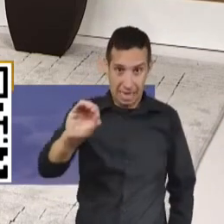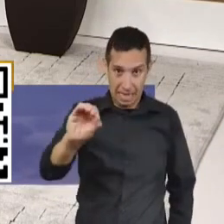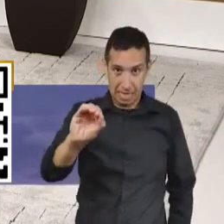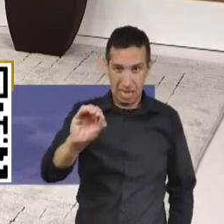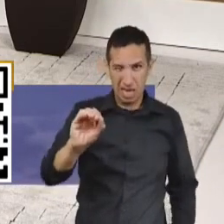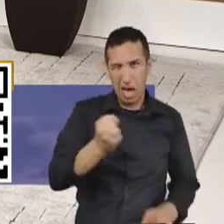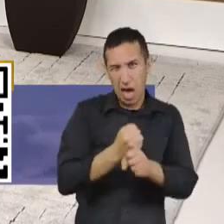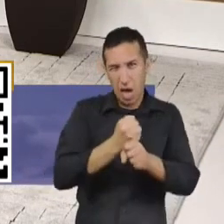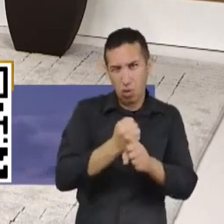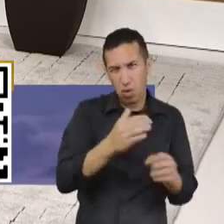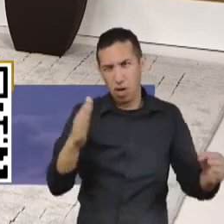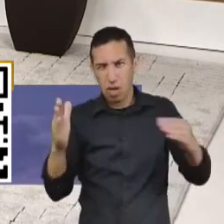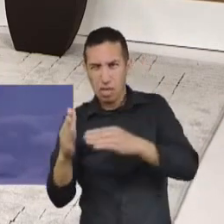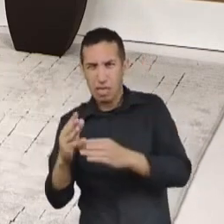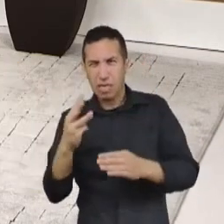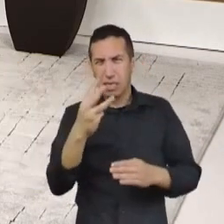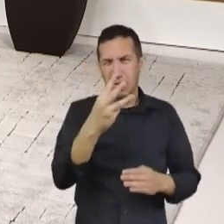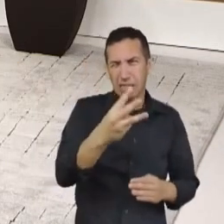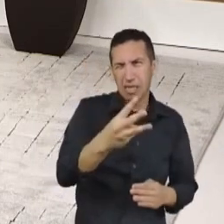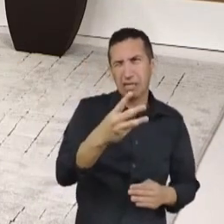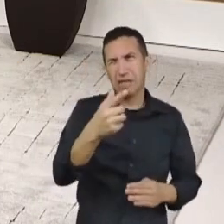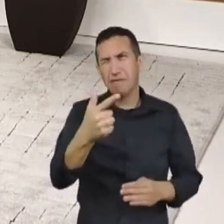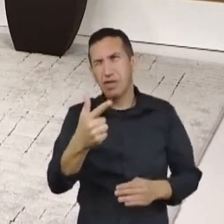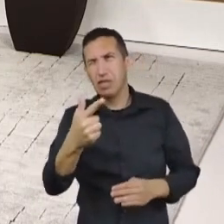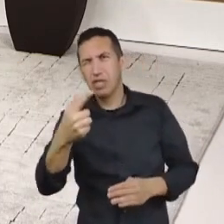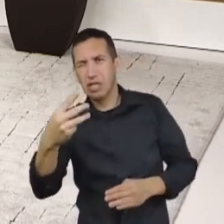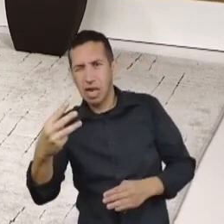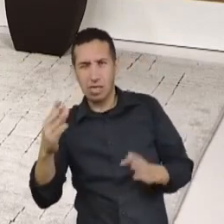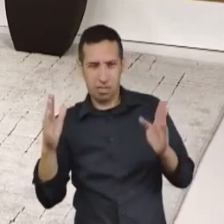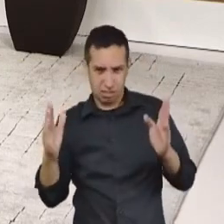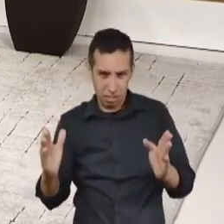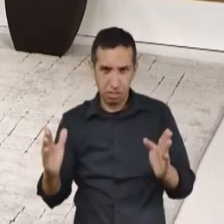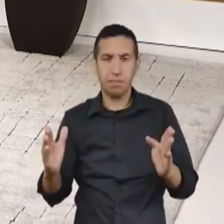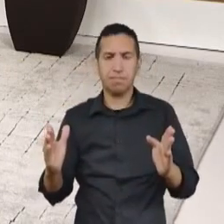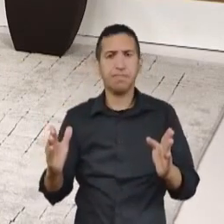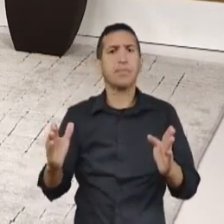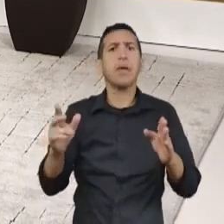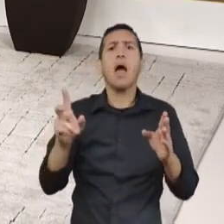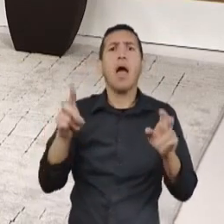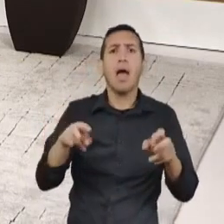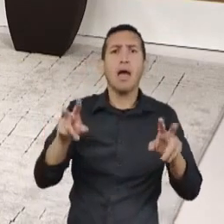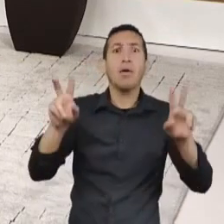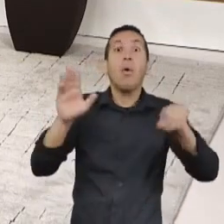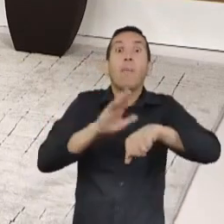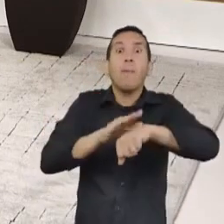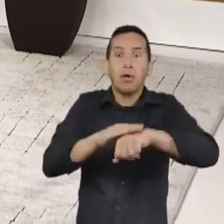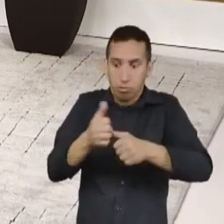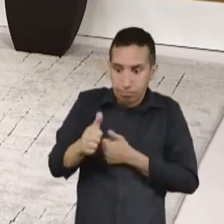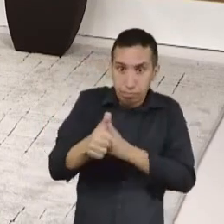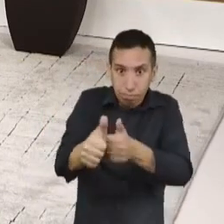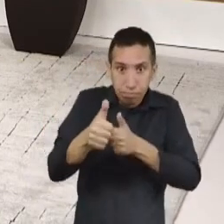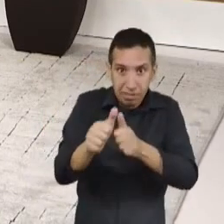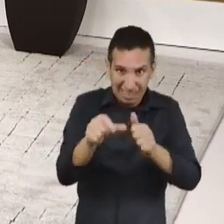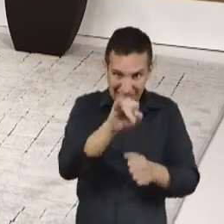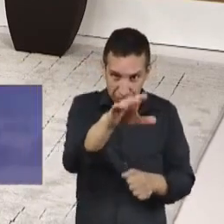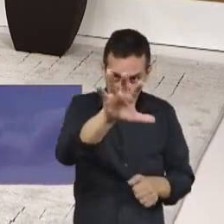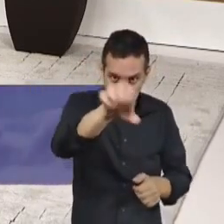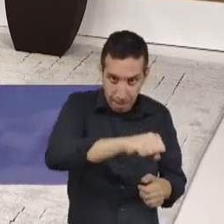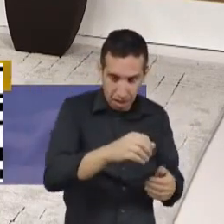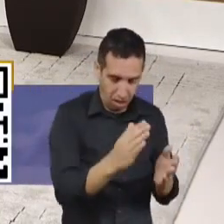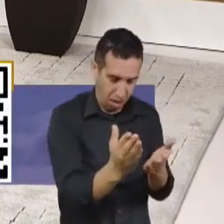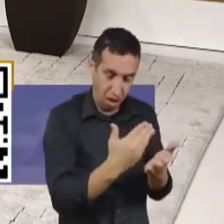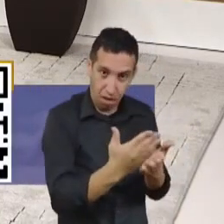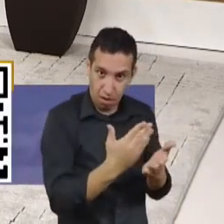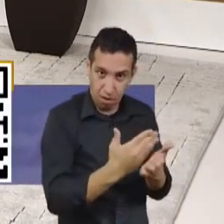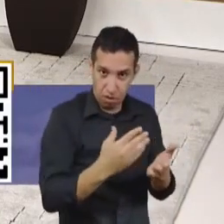sem ao ano 313 323 por ali e tem a ver com uma perseguição Se você pegar o seu manual